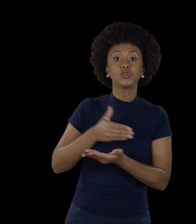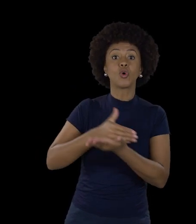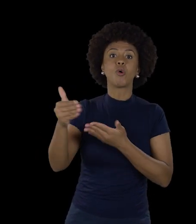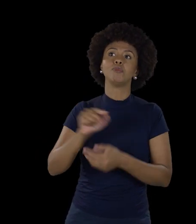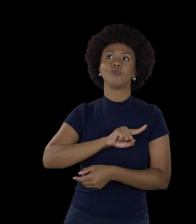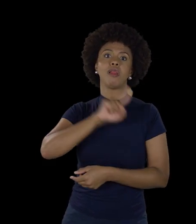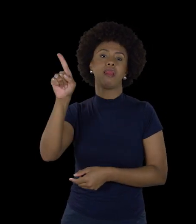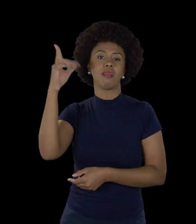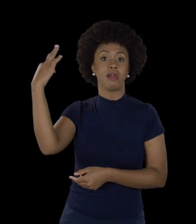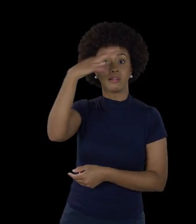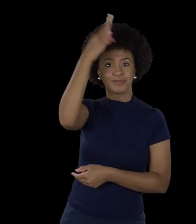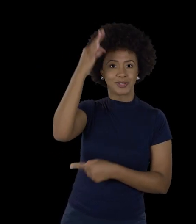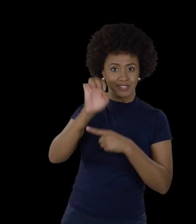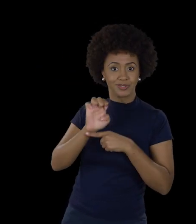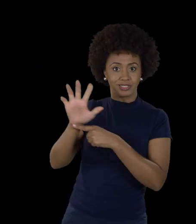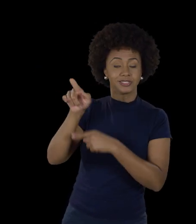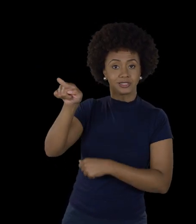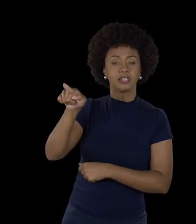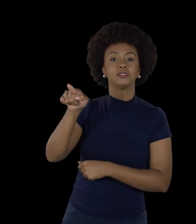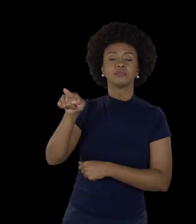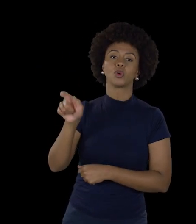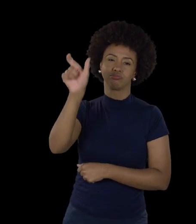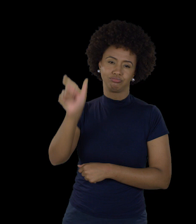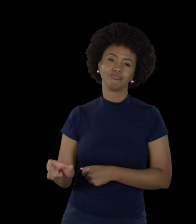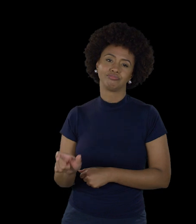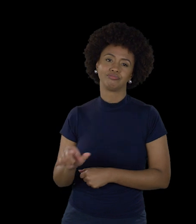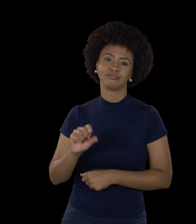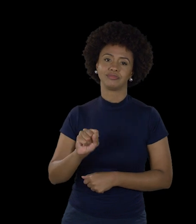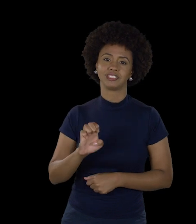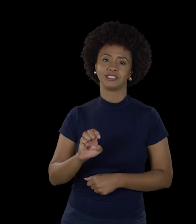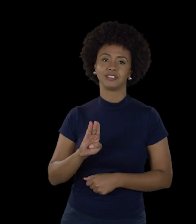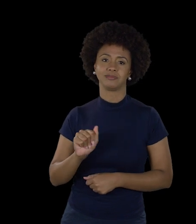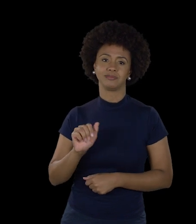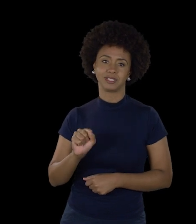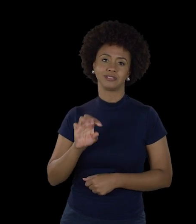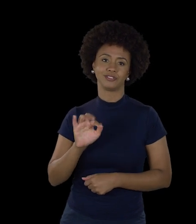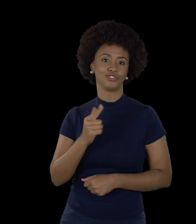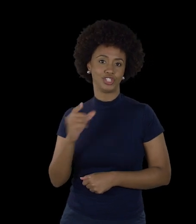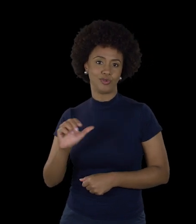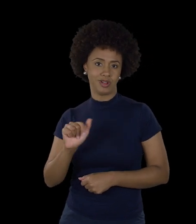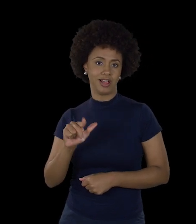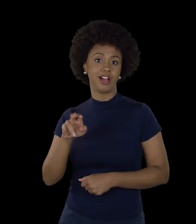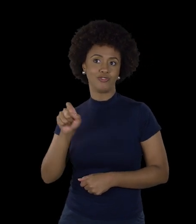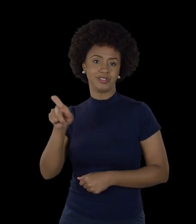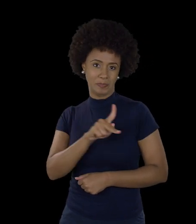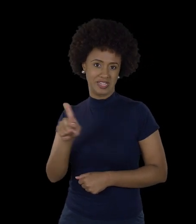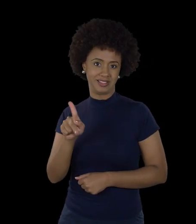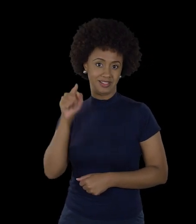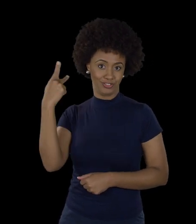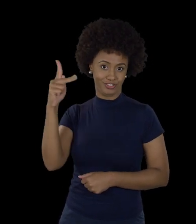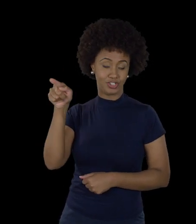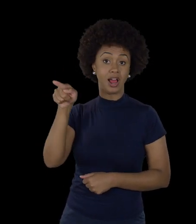Alves, que é o presidente da CPN, ele entrou em contato conosco e